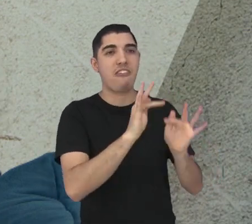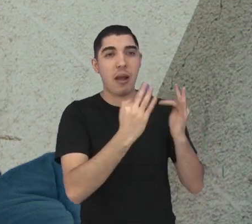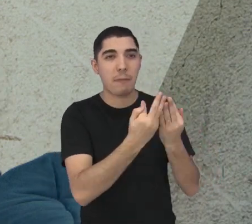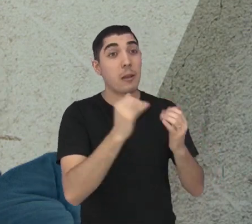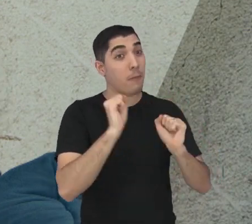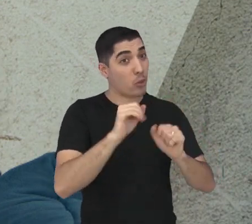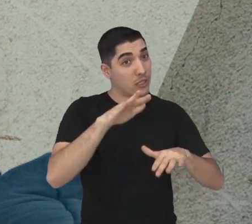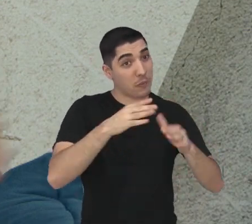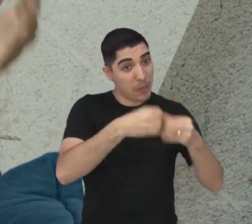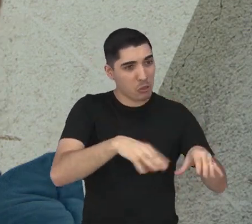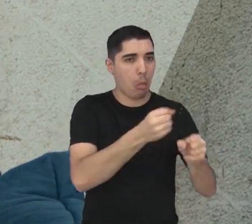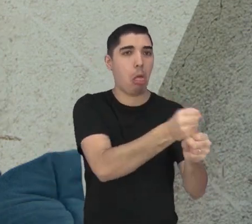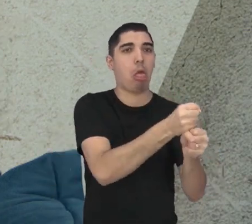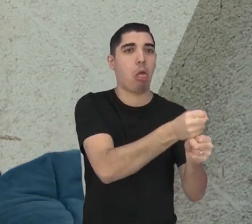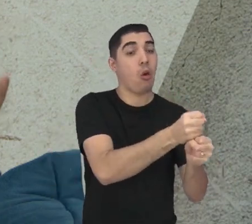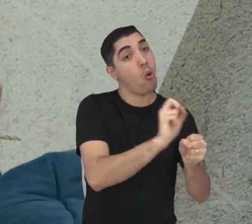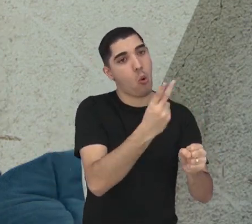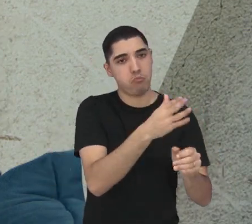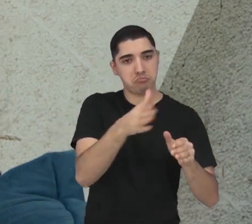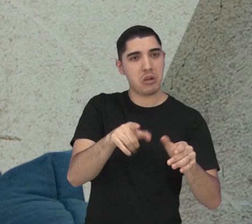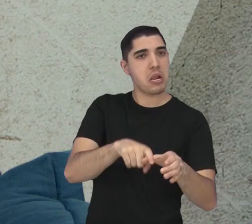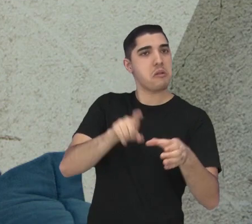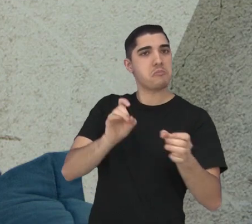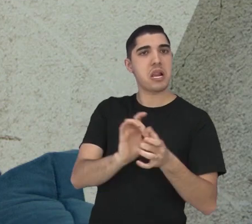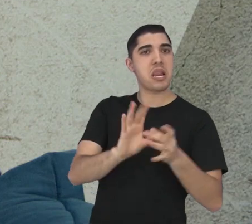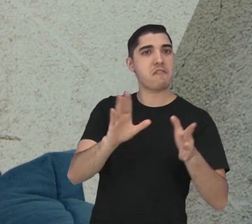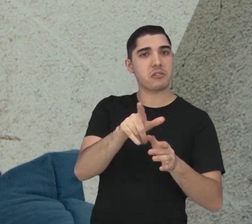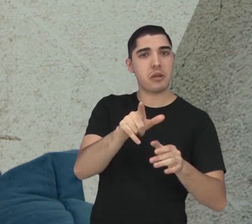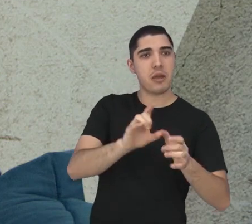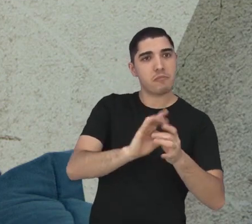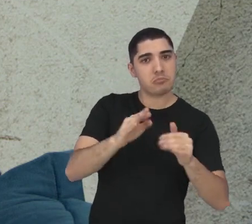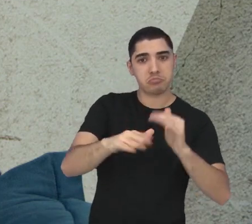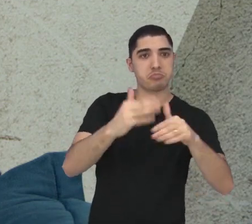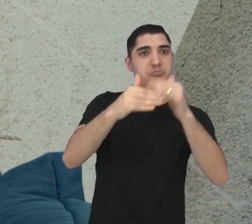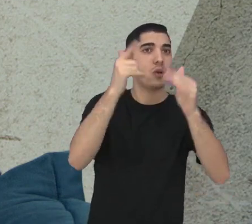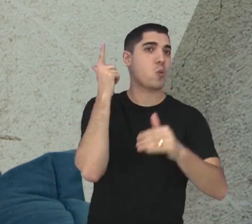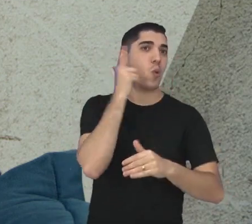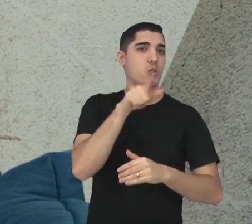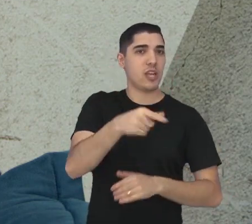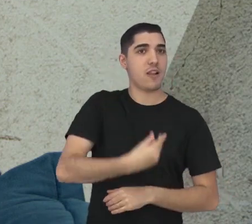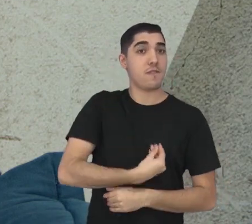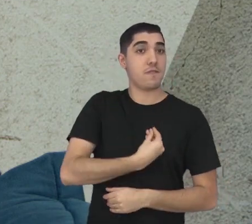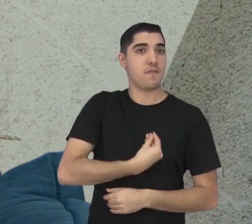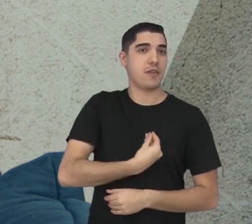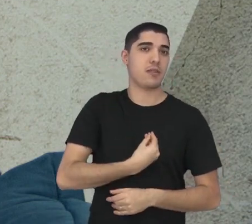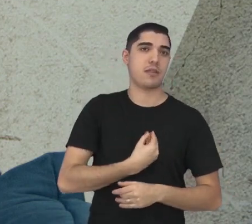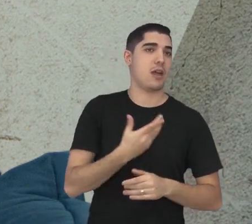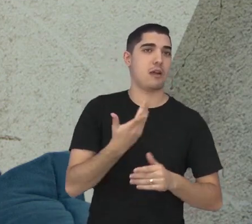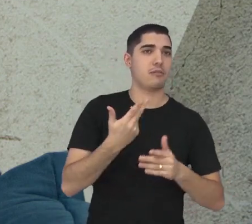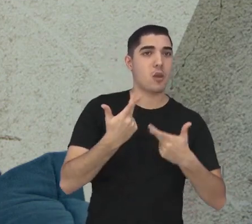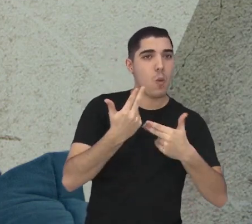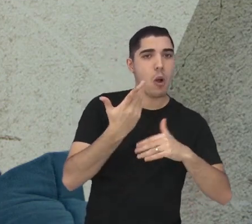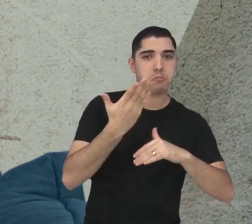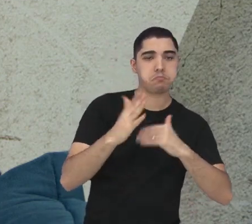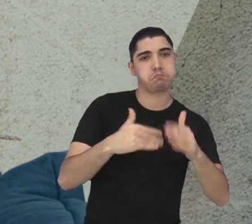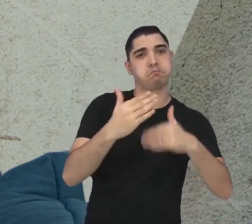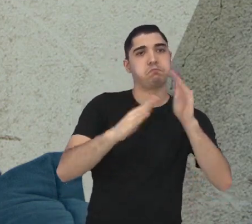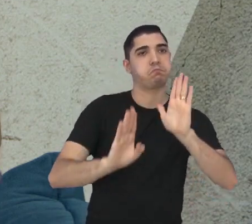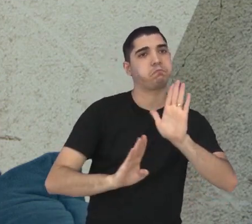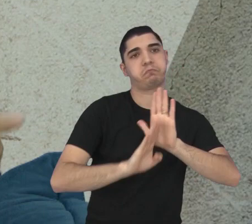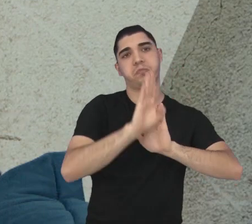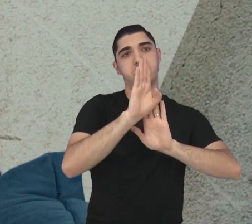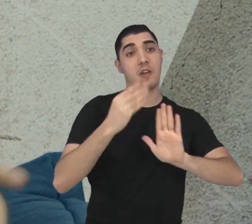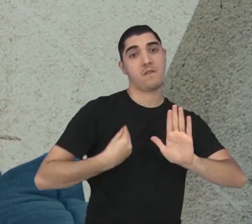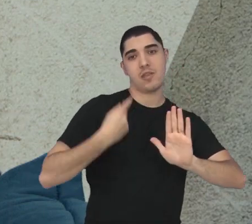esse sujeito, mas também às vezes para poder contribuir com que ele tenha aí um movimento